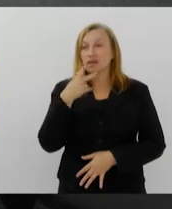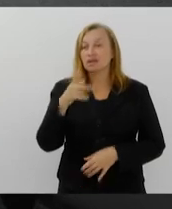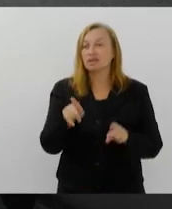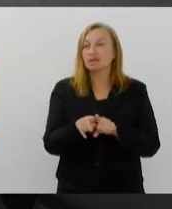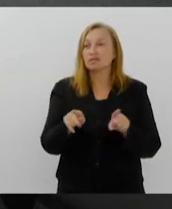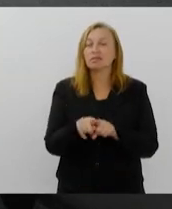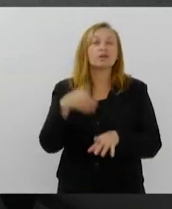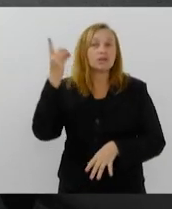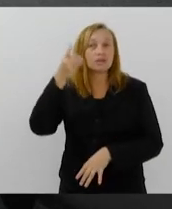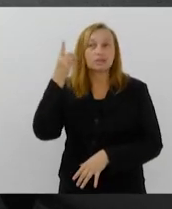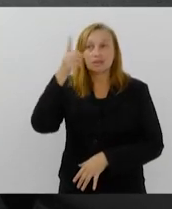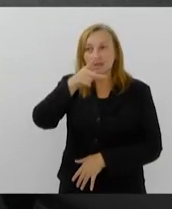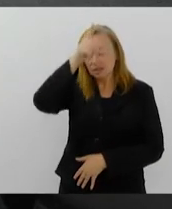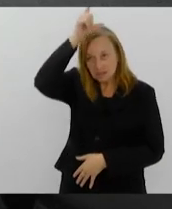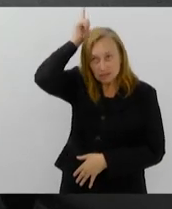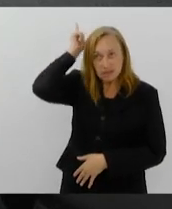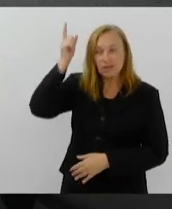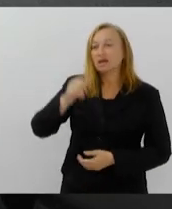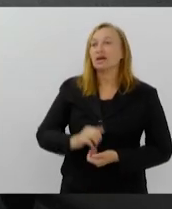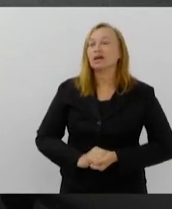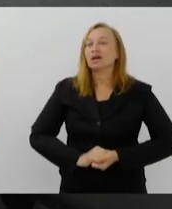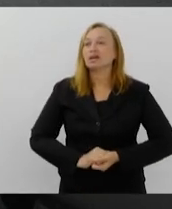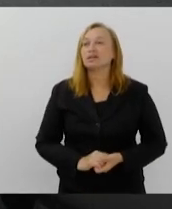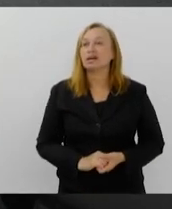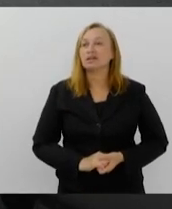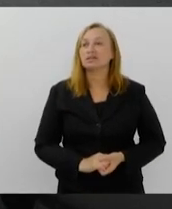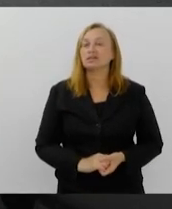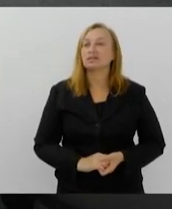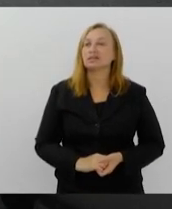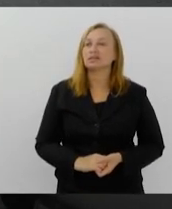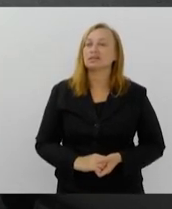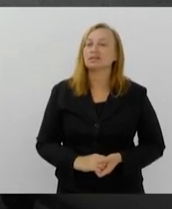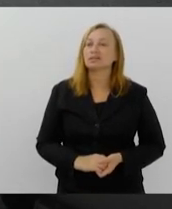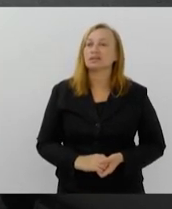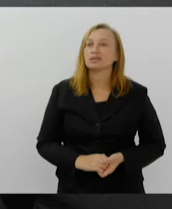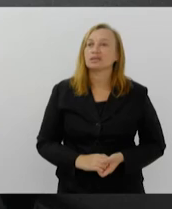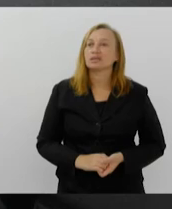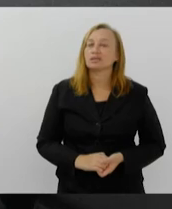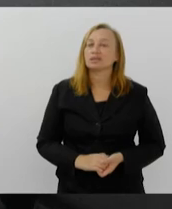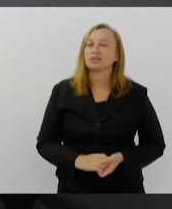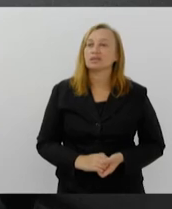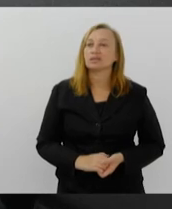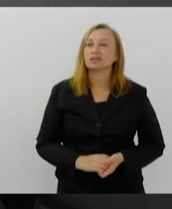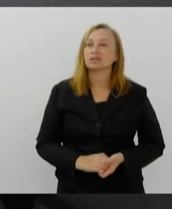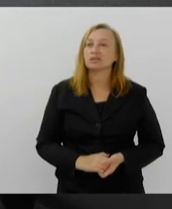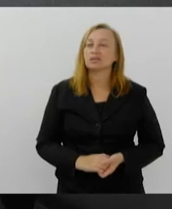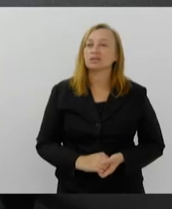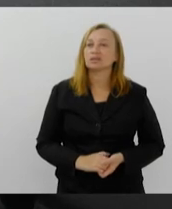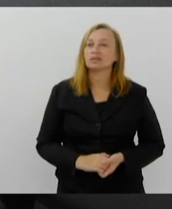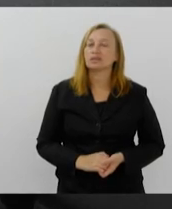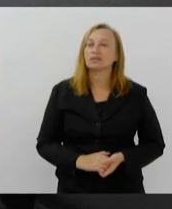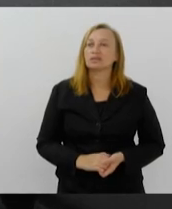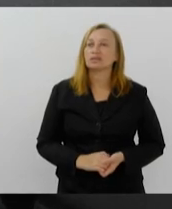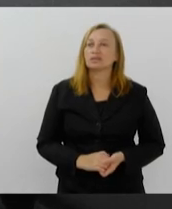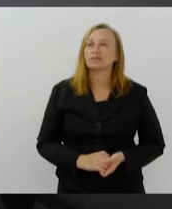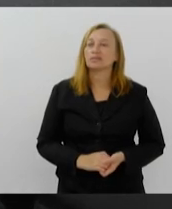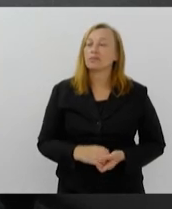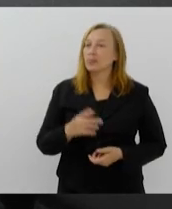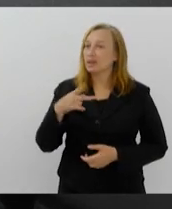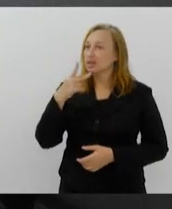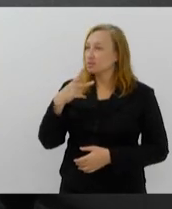Senhora deputada Marta Rocha, estou ouvindo com atenção a sua